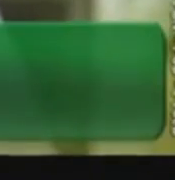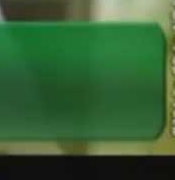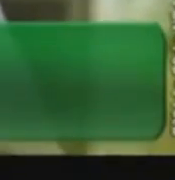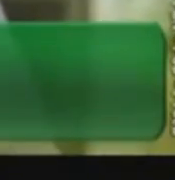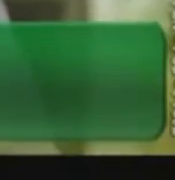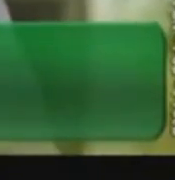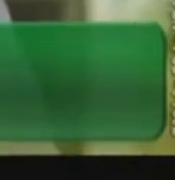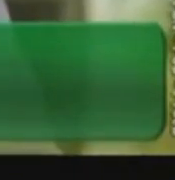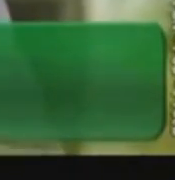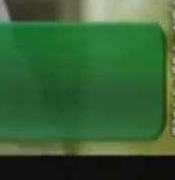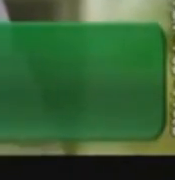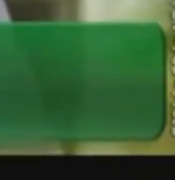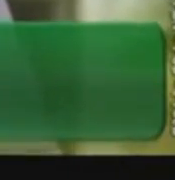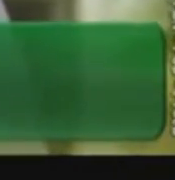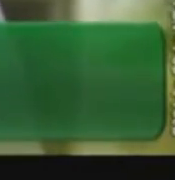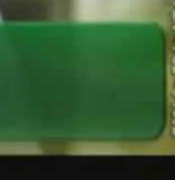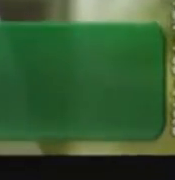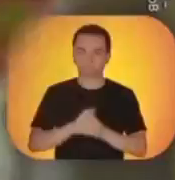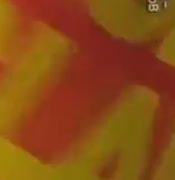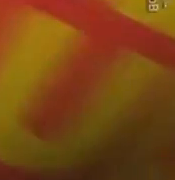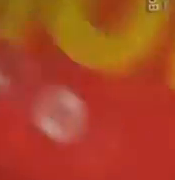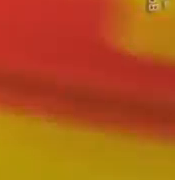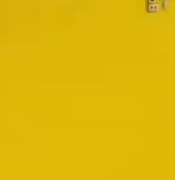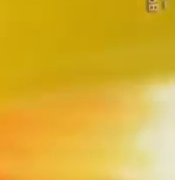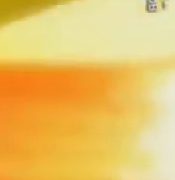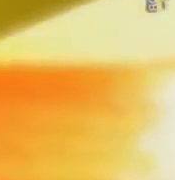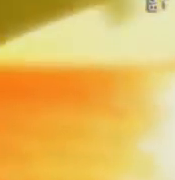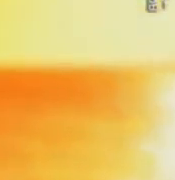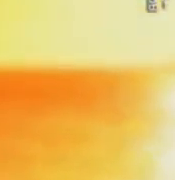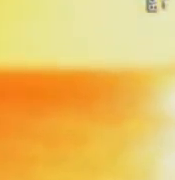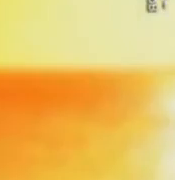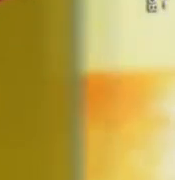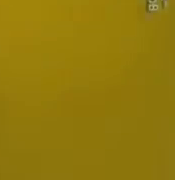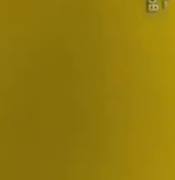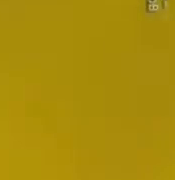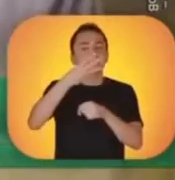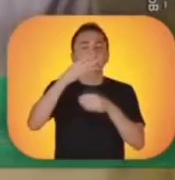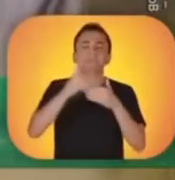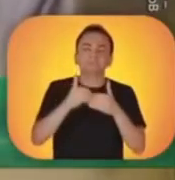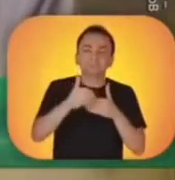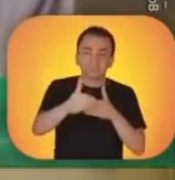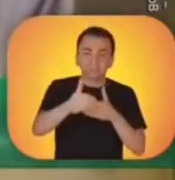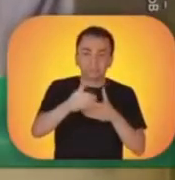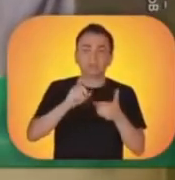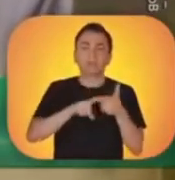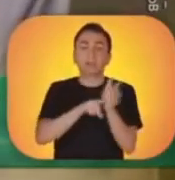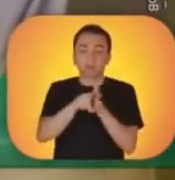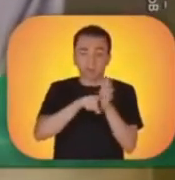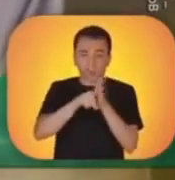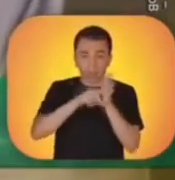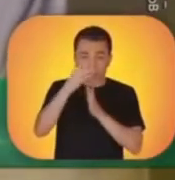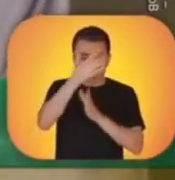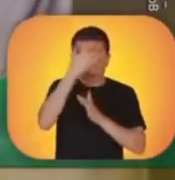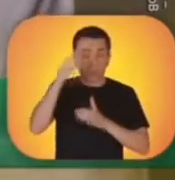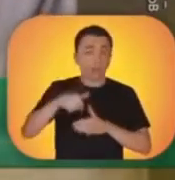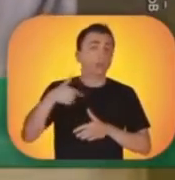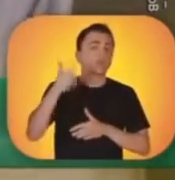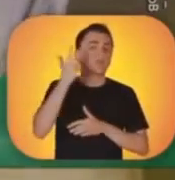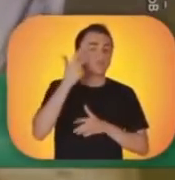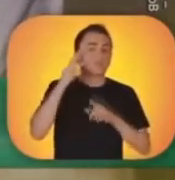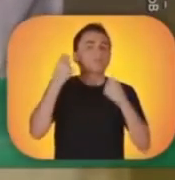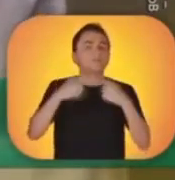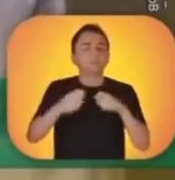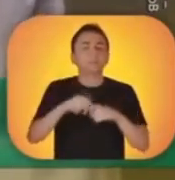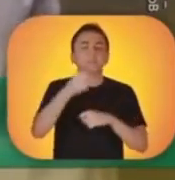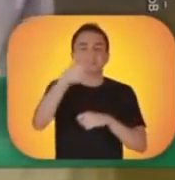rapidamente. As UPAs ficam prontas rapidamente. Roberto Cláudio, prefeito! Segundo os técnicos, Fortaleza precisaria de